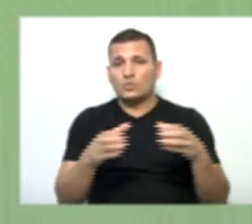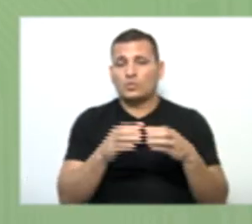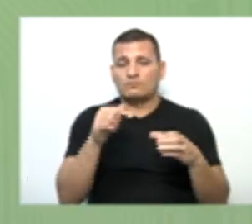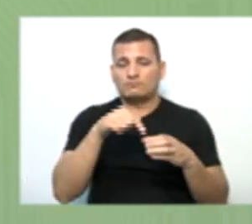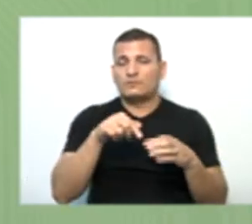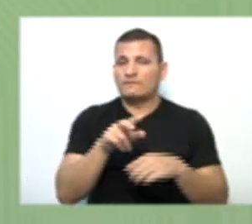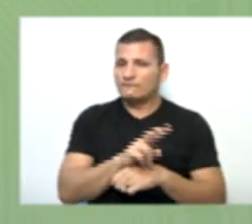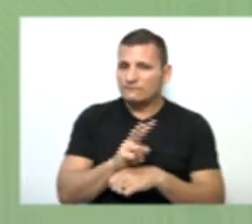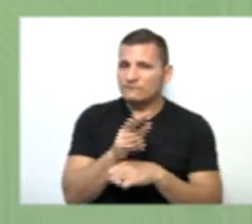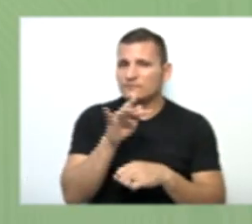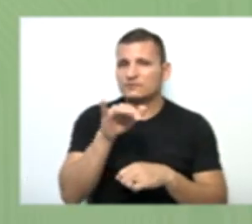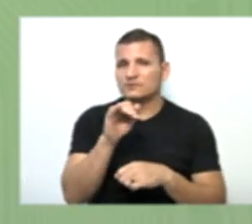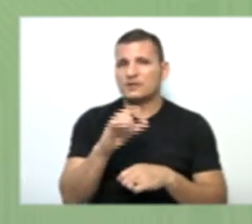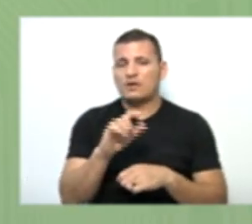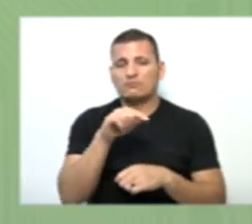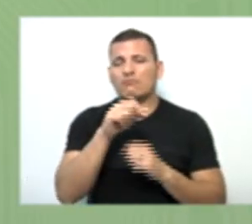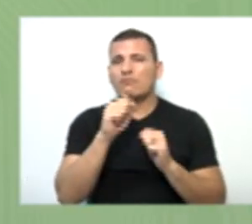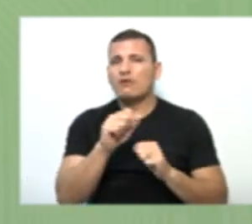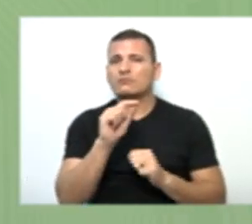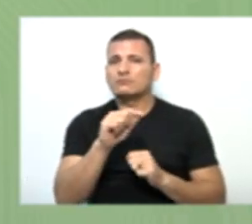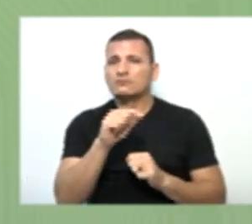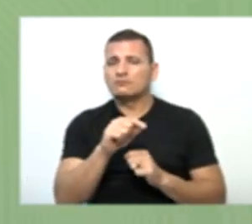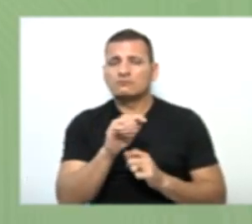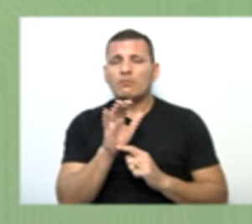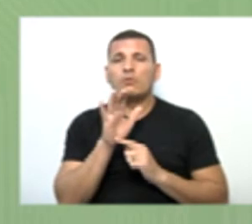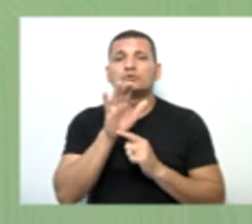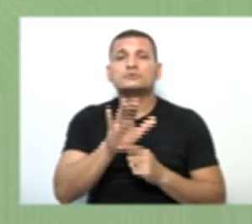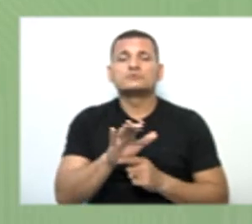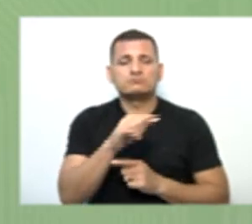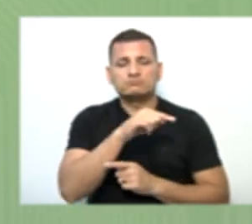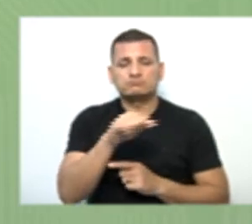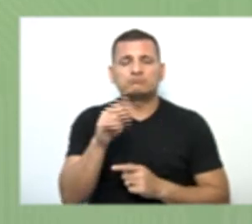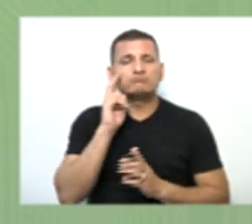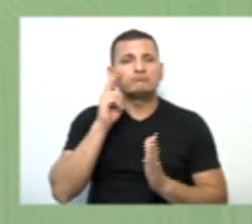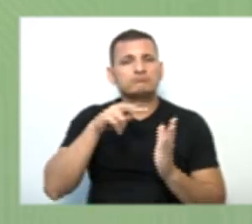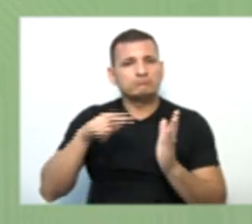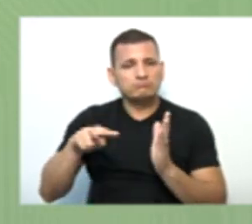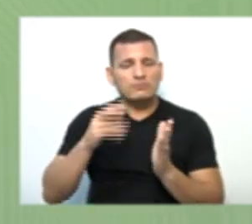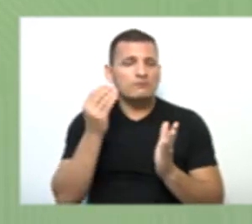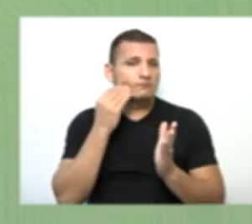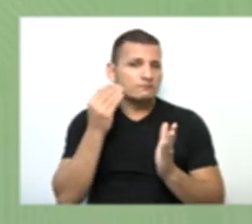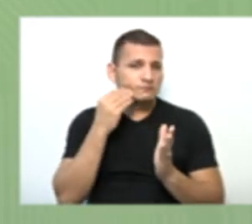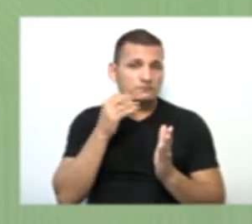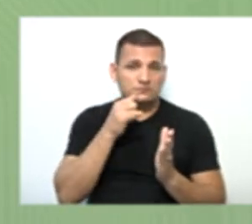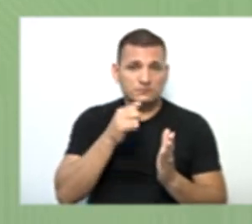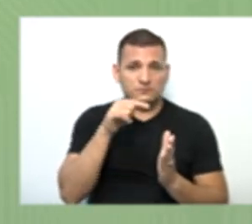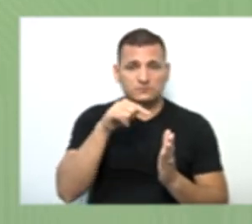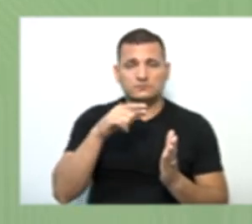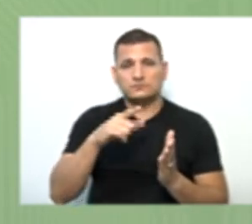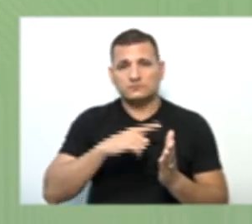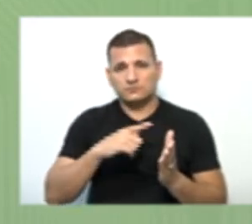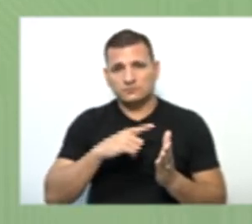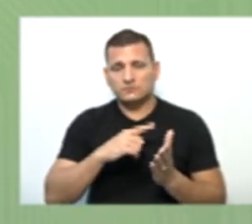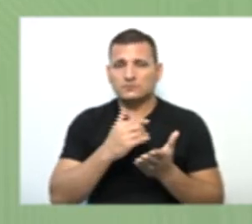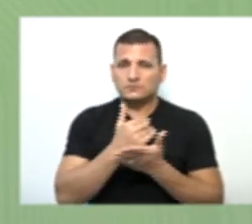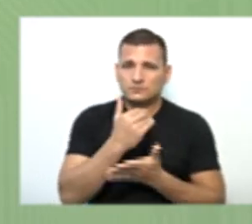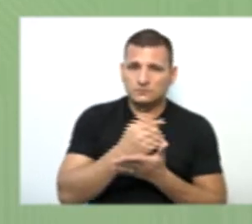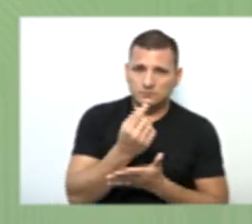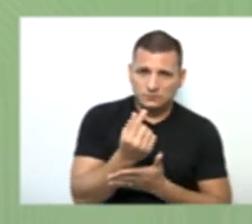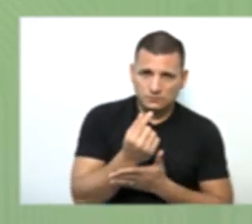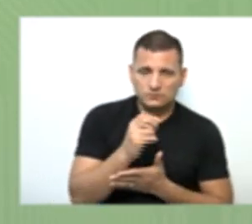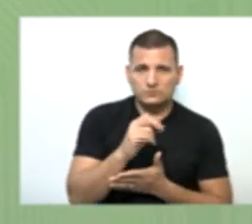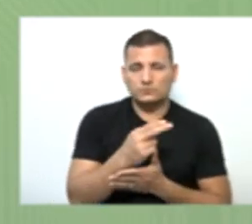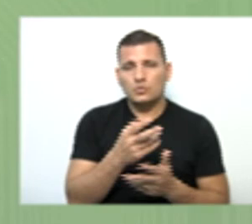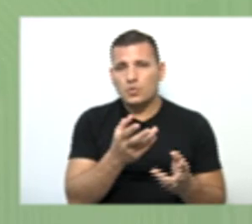cooperativa possa validar essas demonstrações contábeis e verificar realmente se teve sobra, se